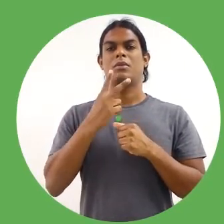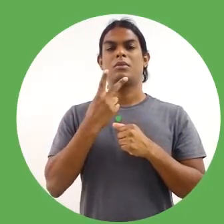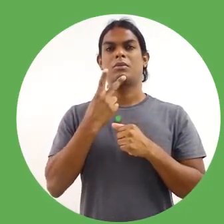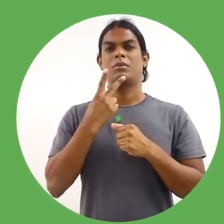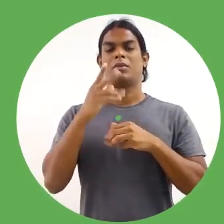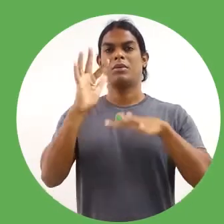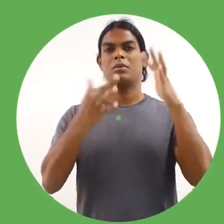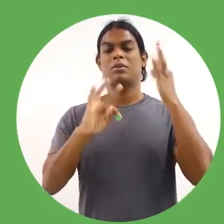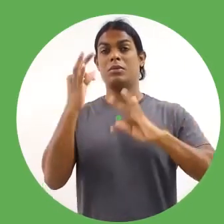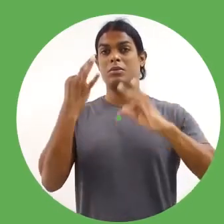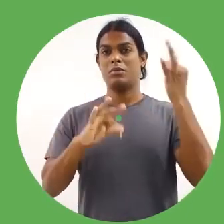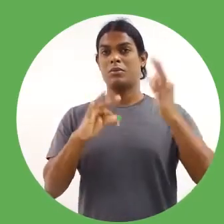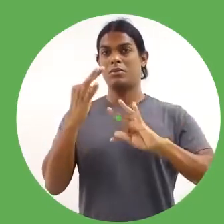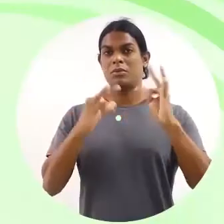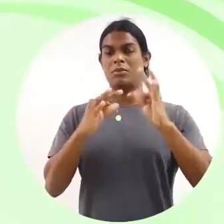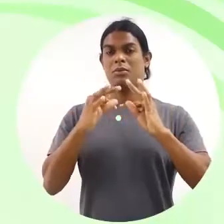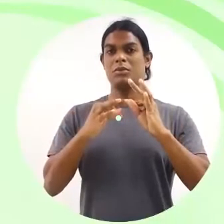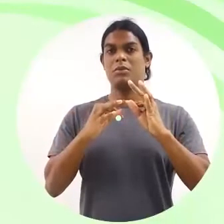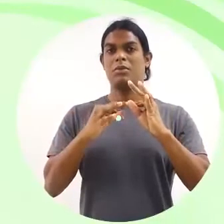para a aprendizagem.